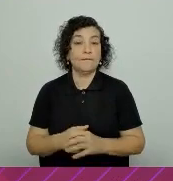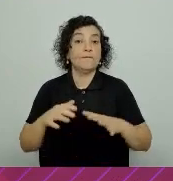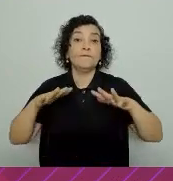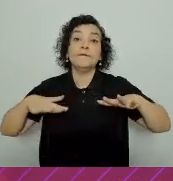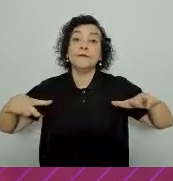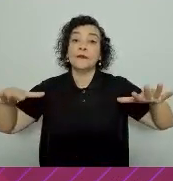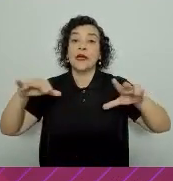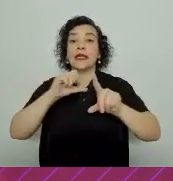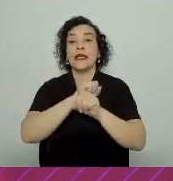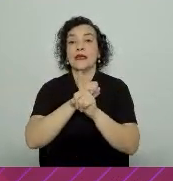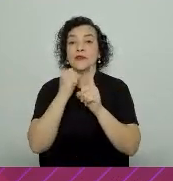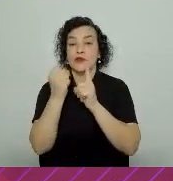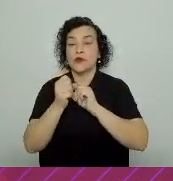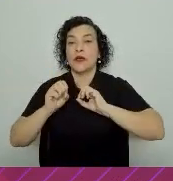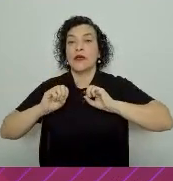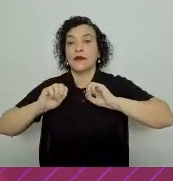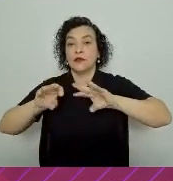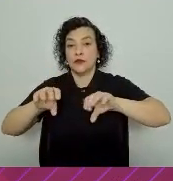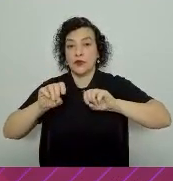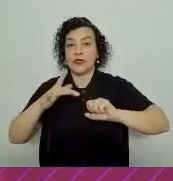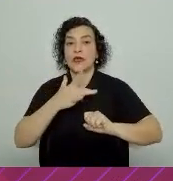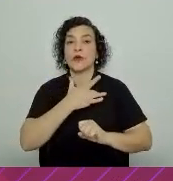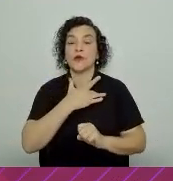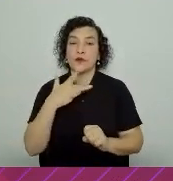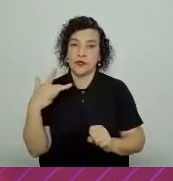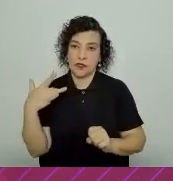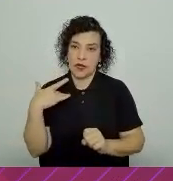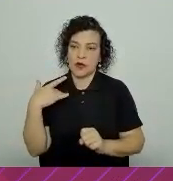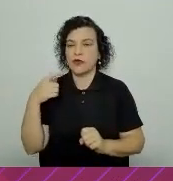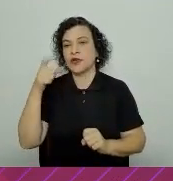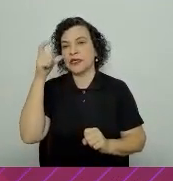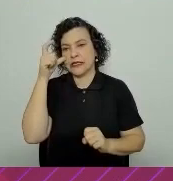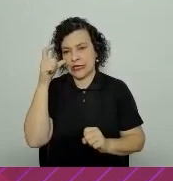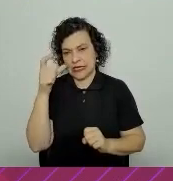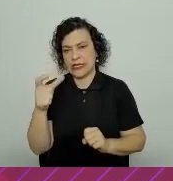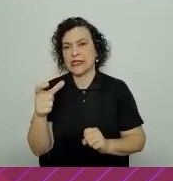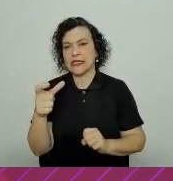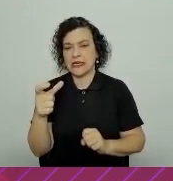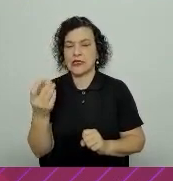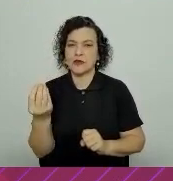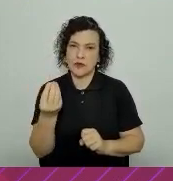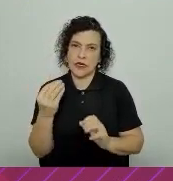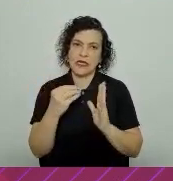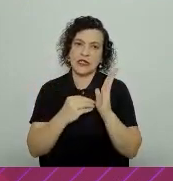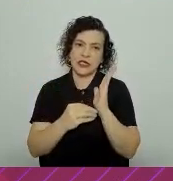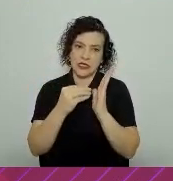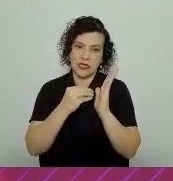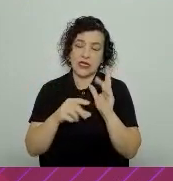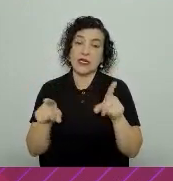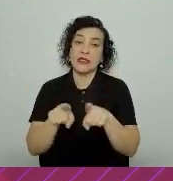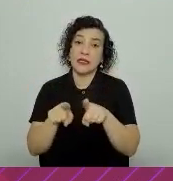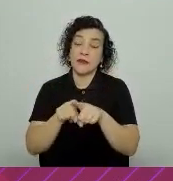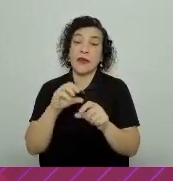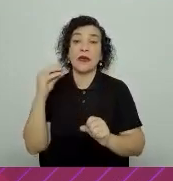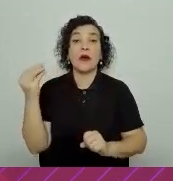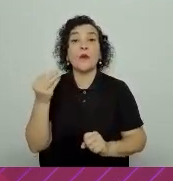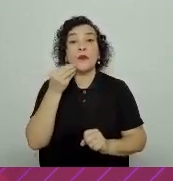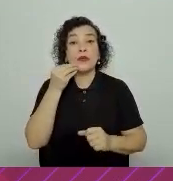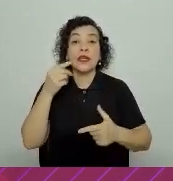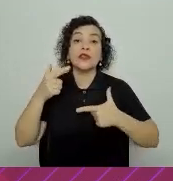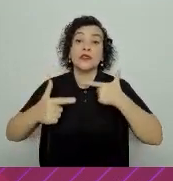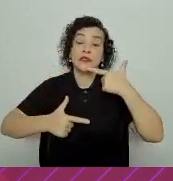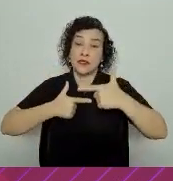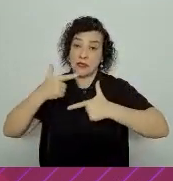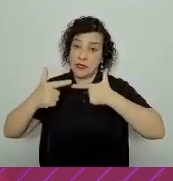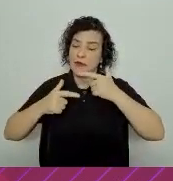educação e saúde que eu acho que é bem interessante para gente como designer E aí eu vejo oportunidade de trabalho oportunidade para gente